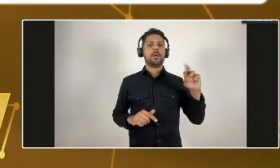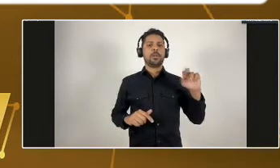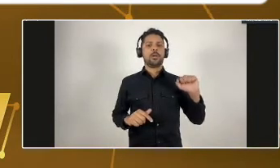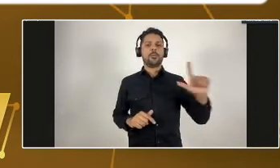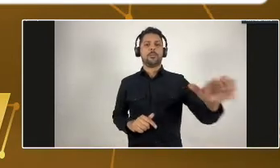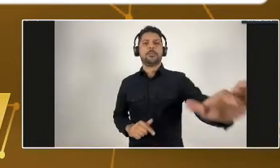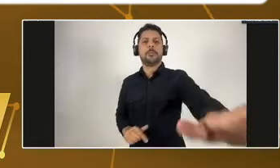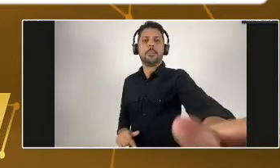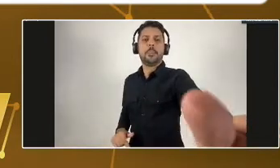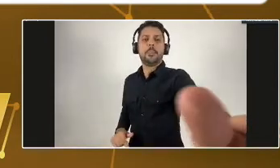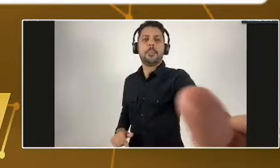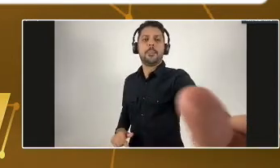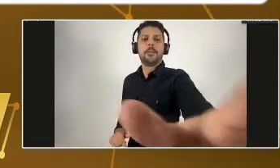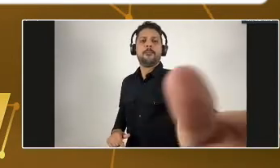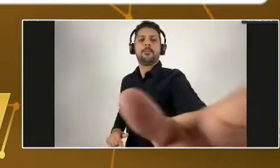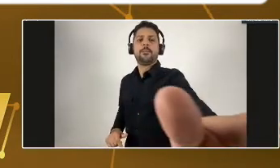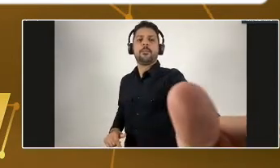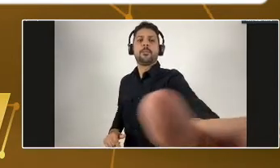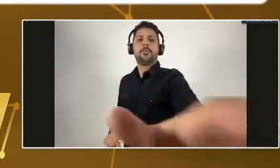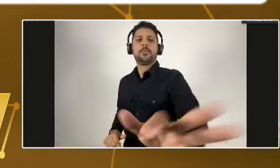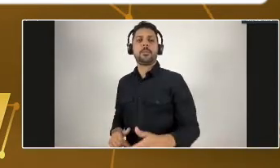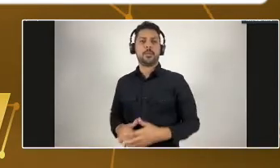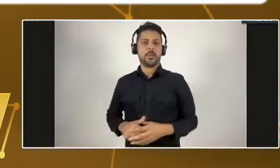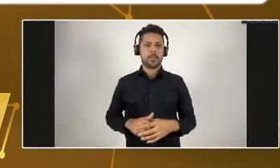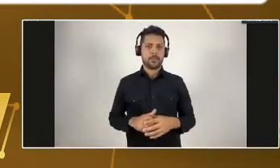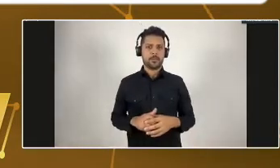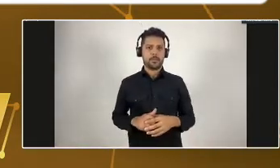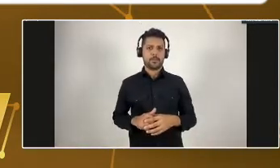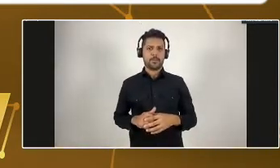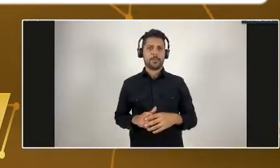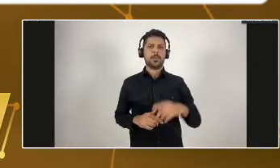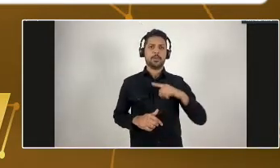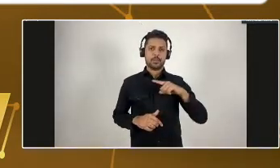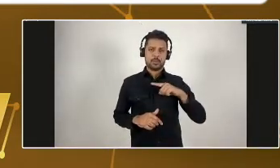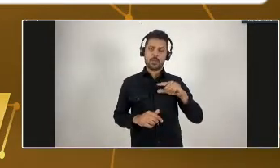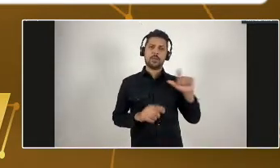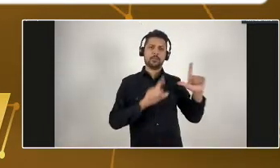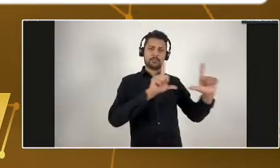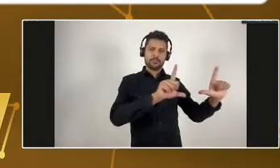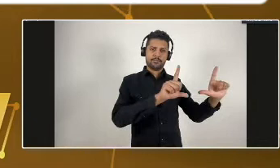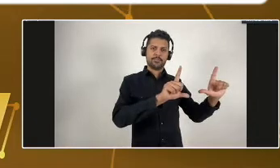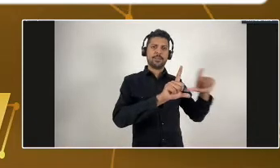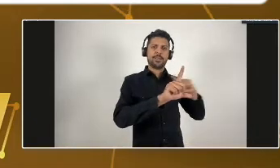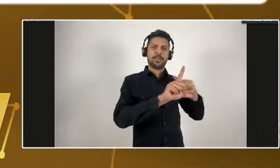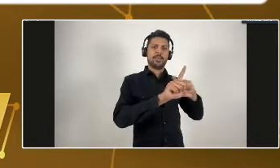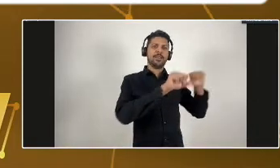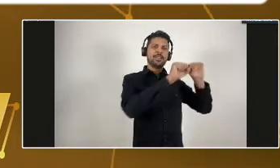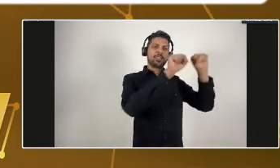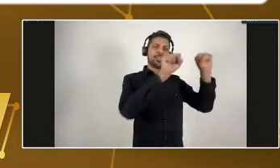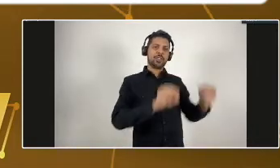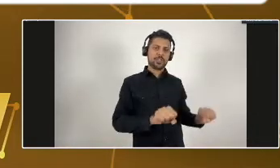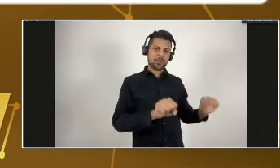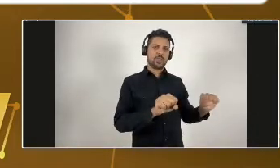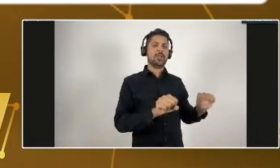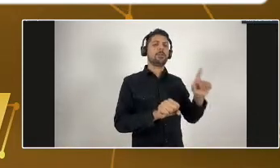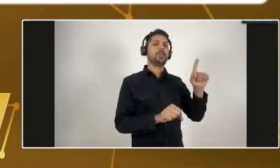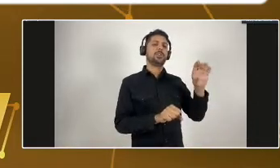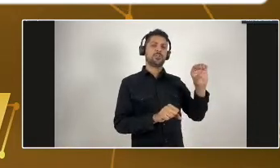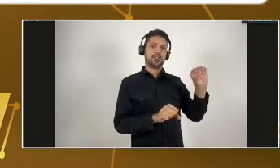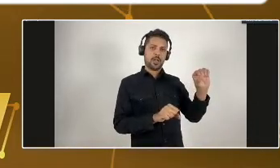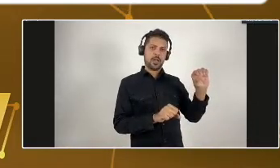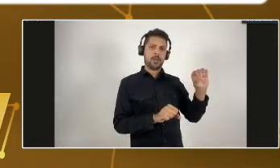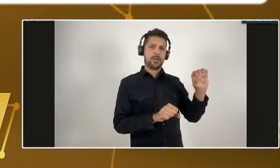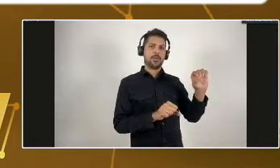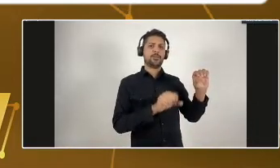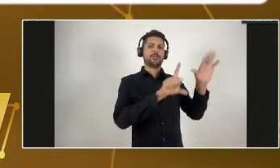Aqui, quando você acessa, nós temos o sistema Chesf, que é o que a gente chama de Portal GEO, e nós temos